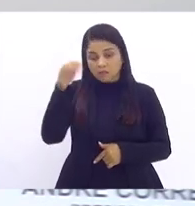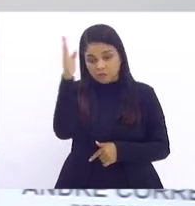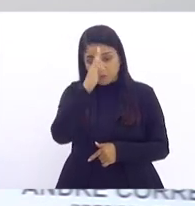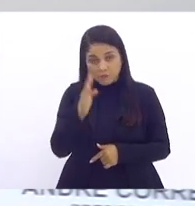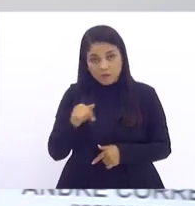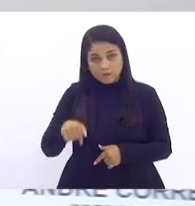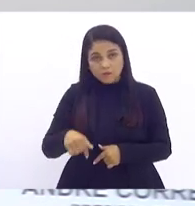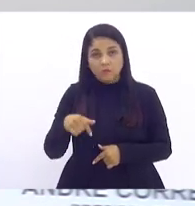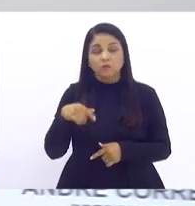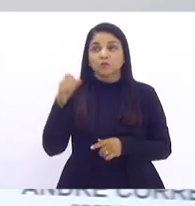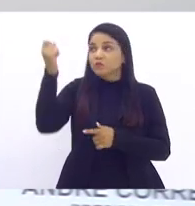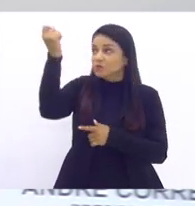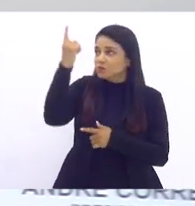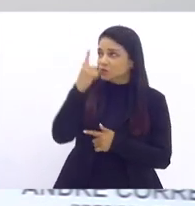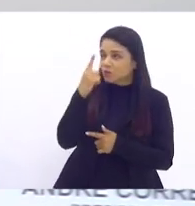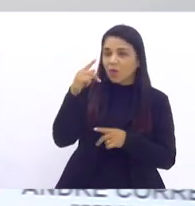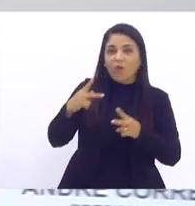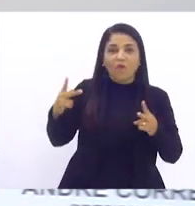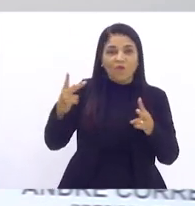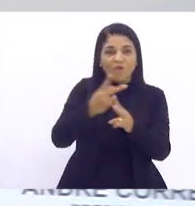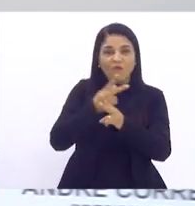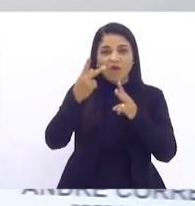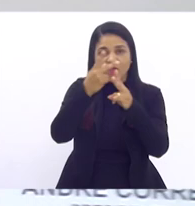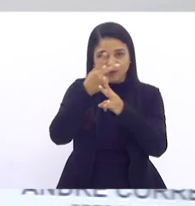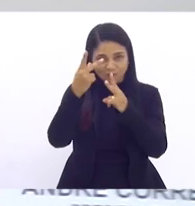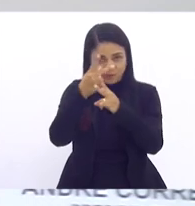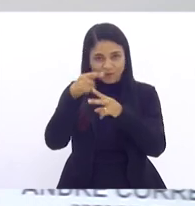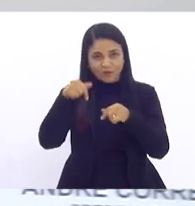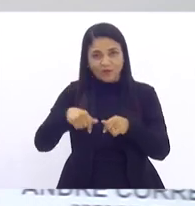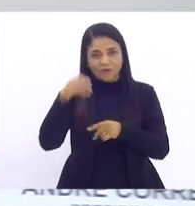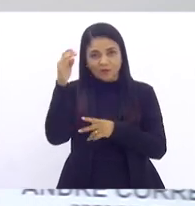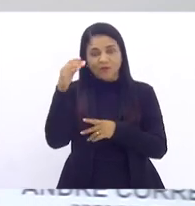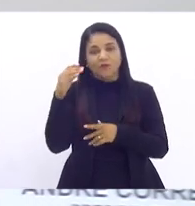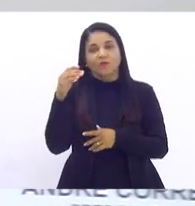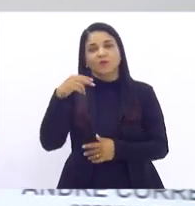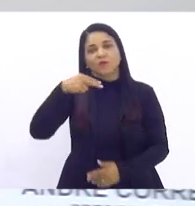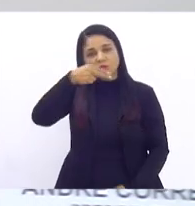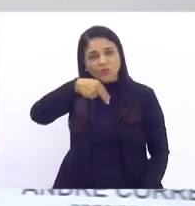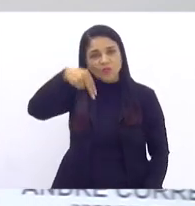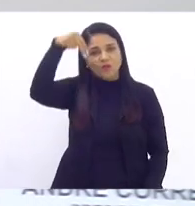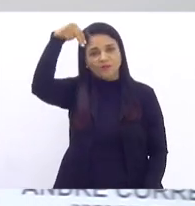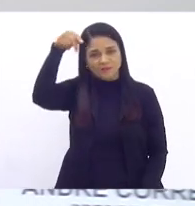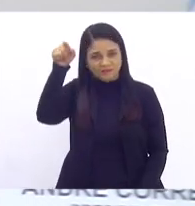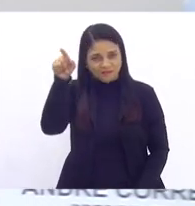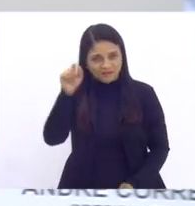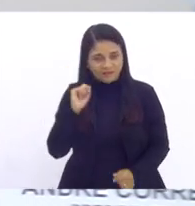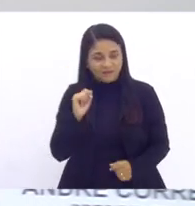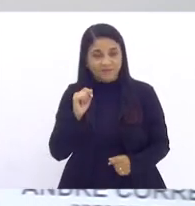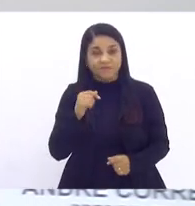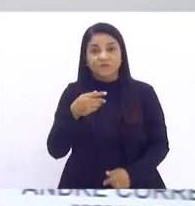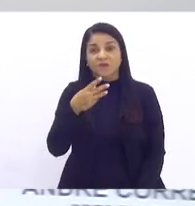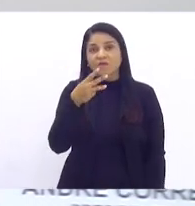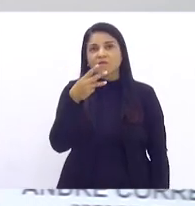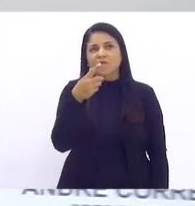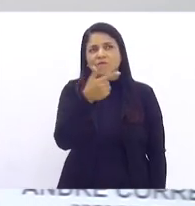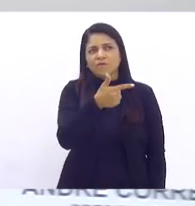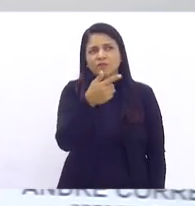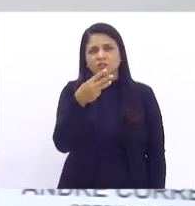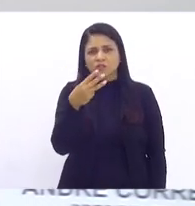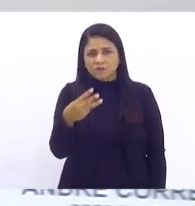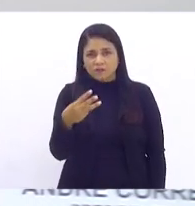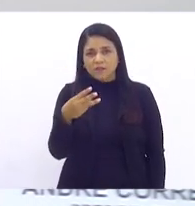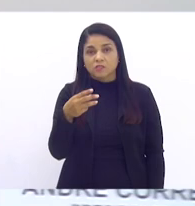a energia do sol e do vento no nordeste nós estamos produzindo energia no megawatch no nordeste a 23 Dólares quando